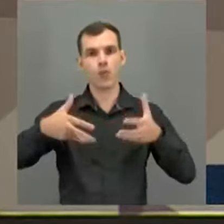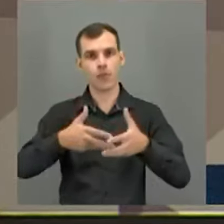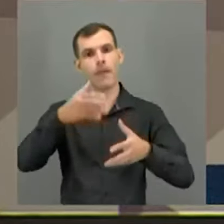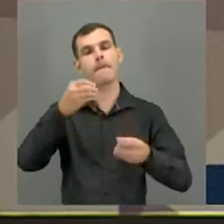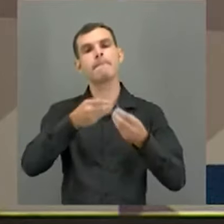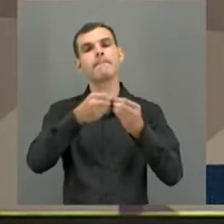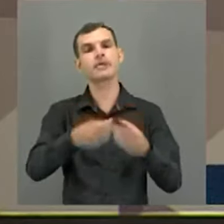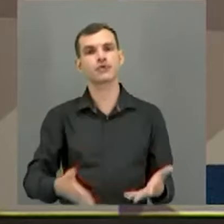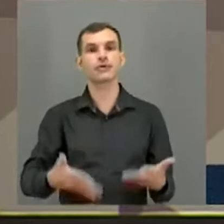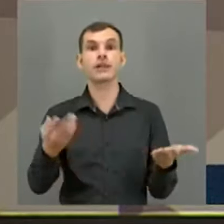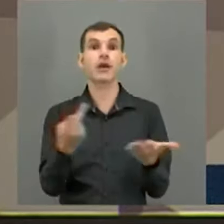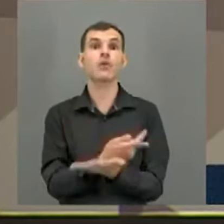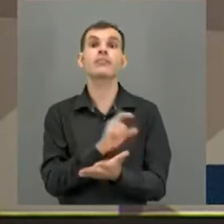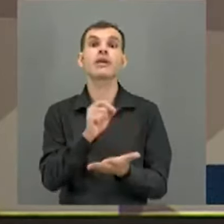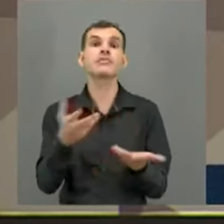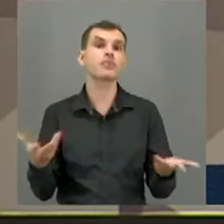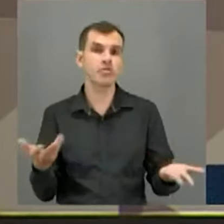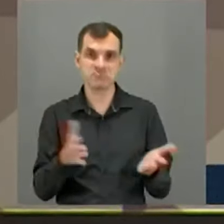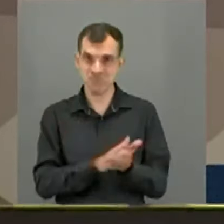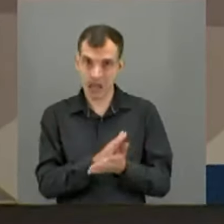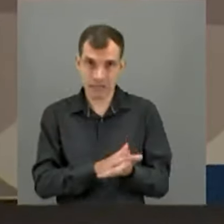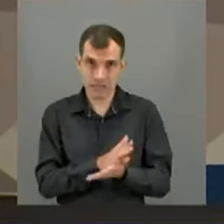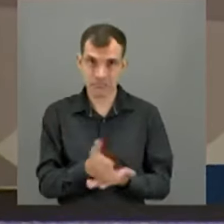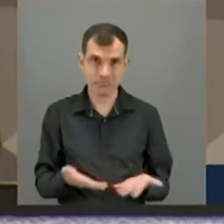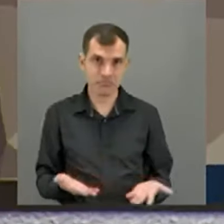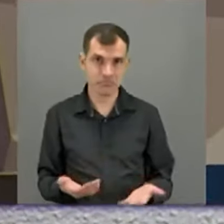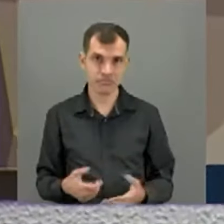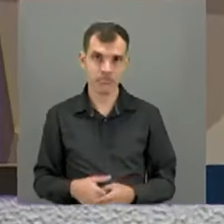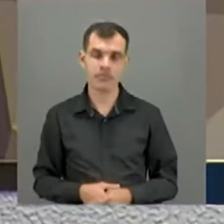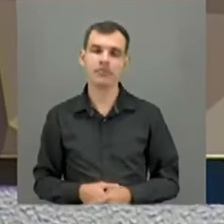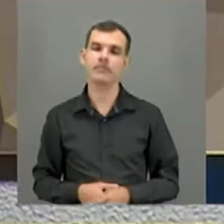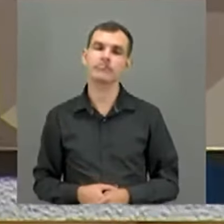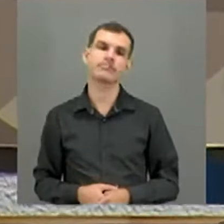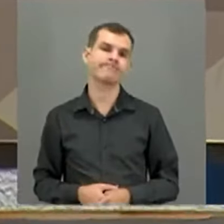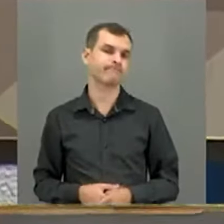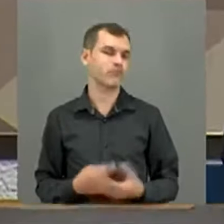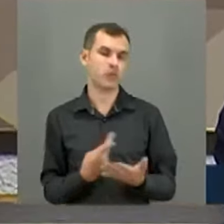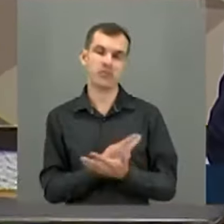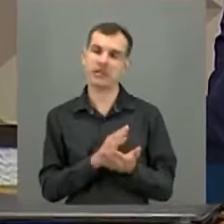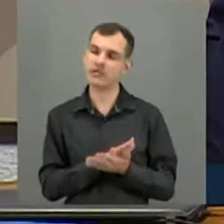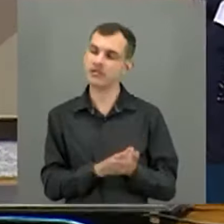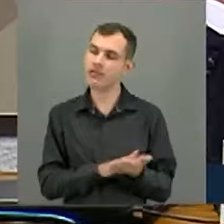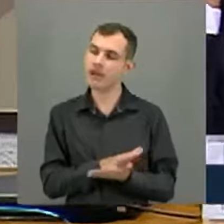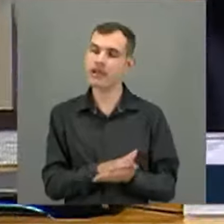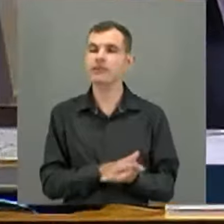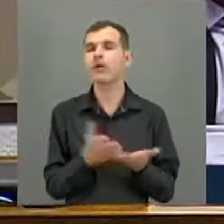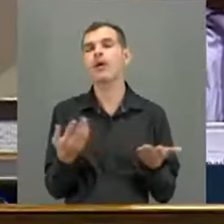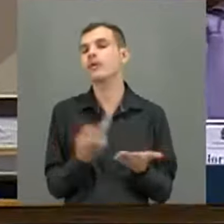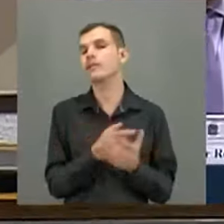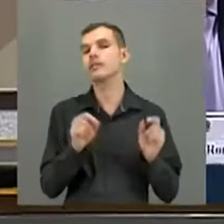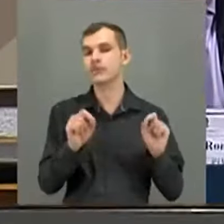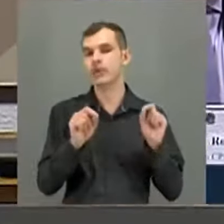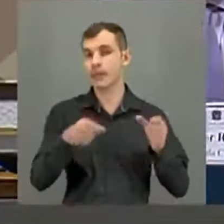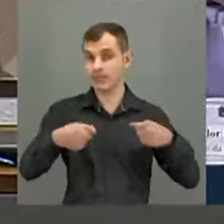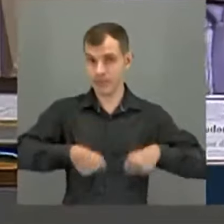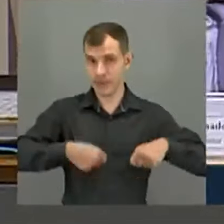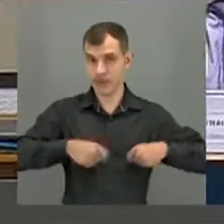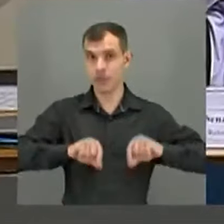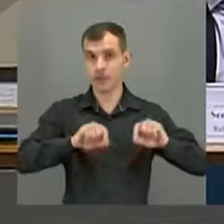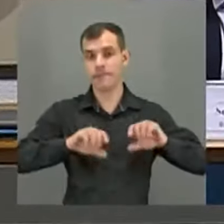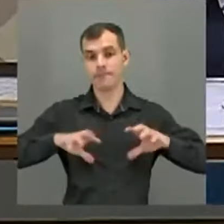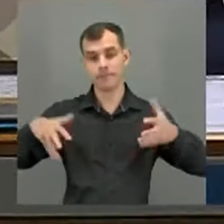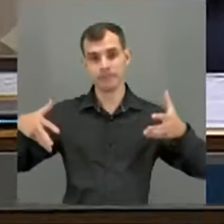que acontece? Nada. Aí não acontece nada. O que acontece e que deve acontecer é a comissão